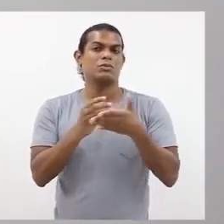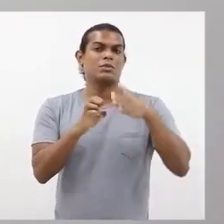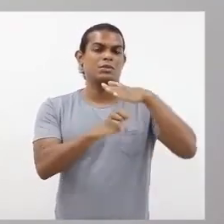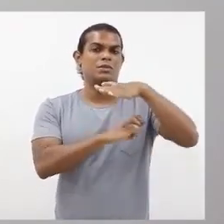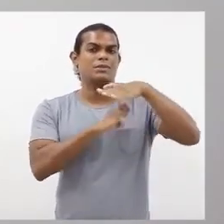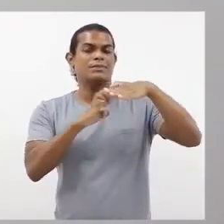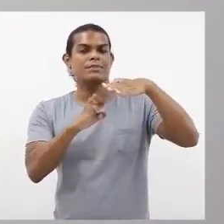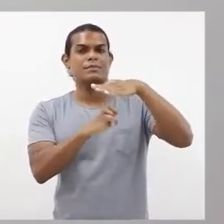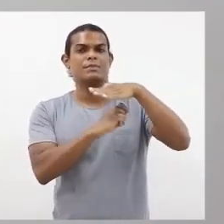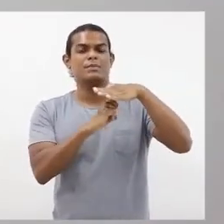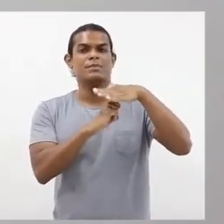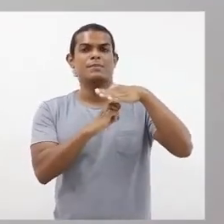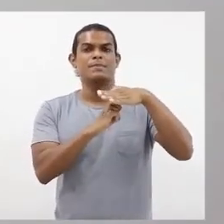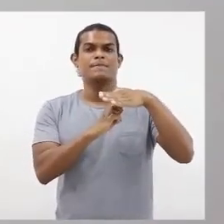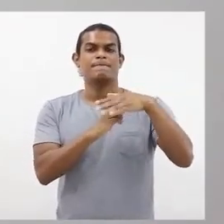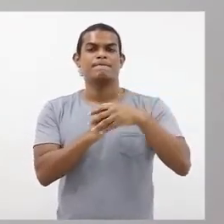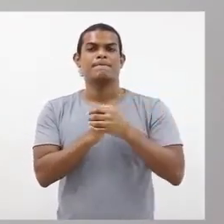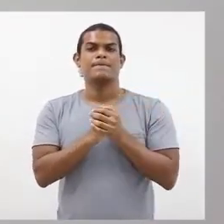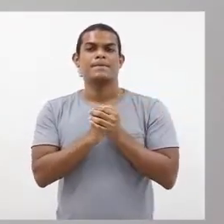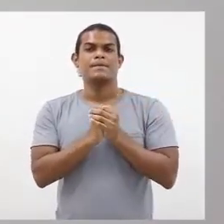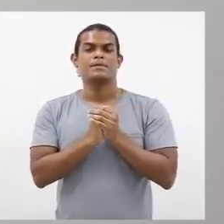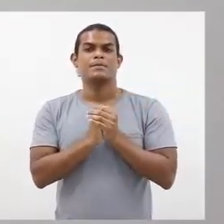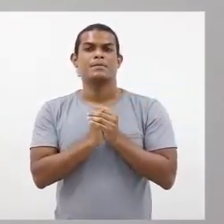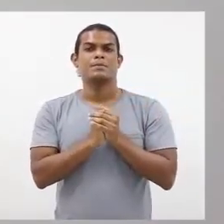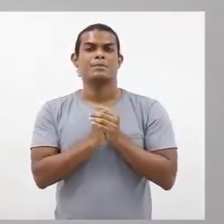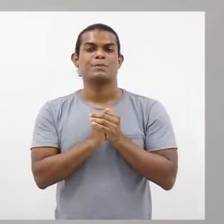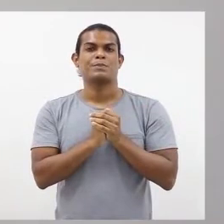entidades, elas possuem,